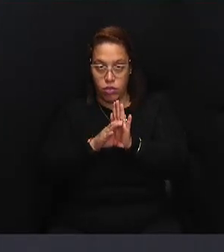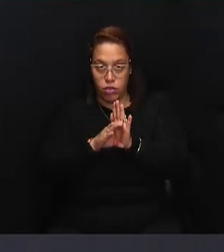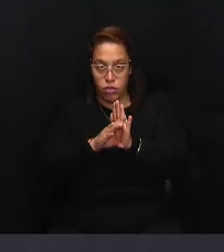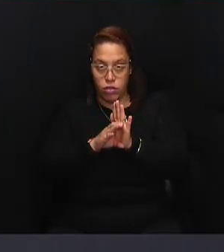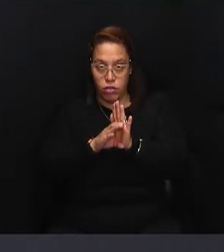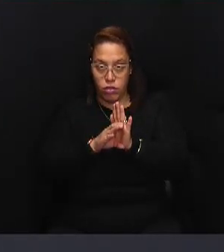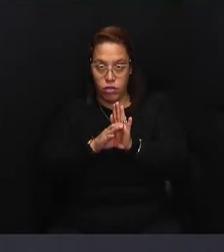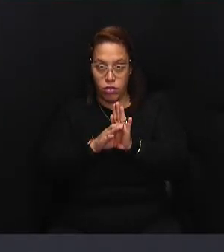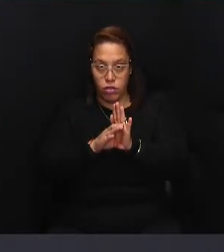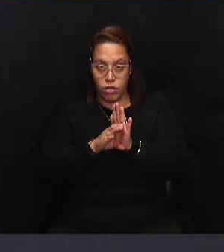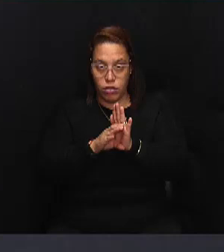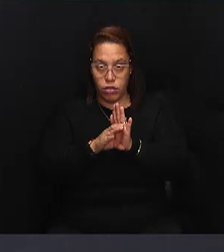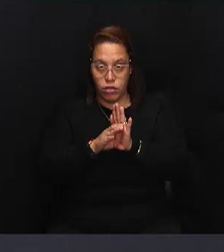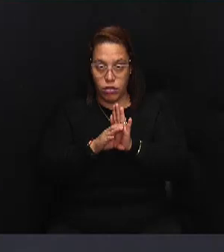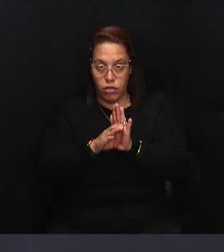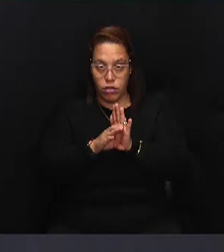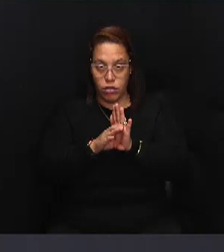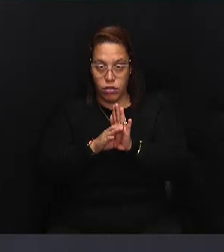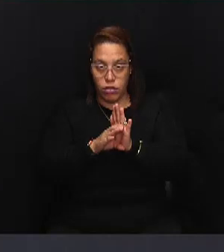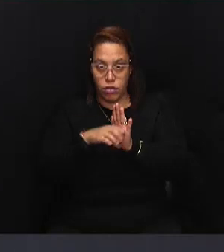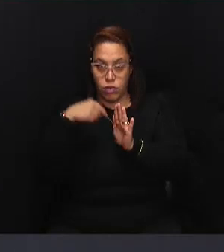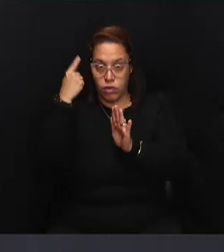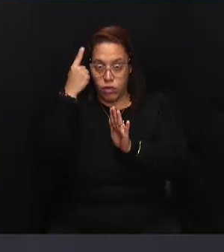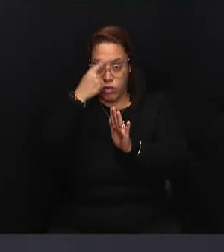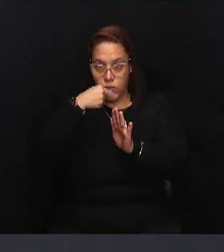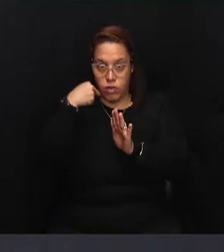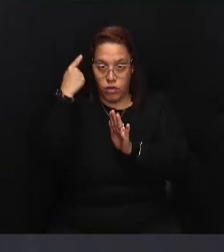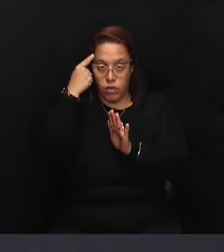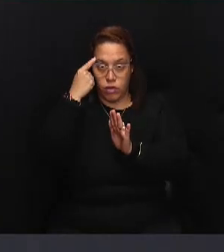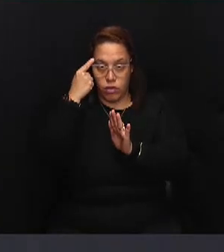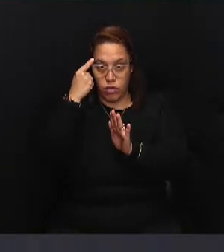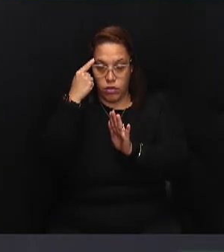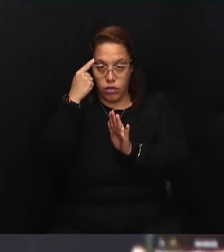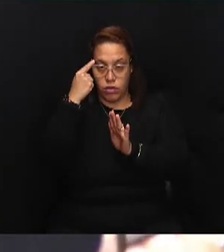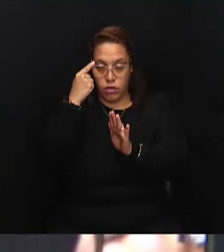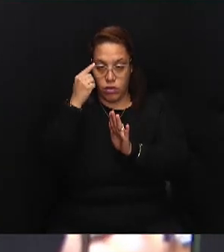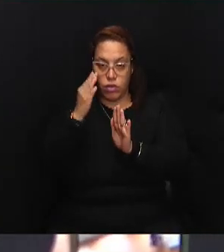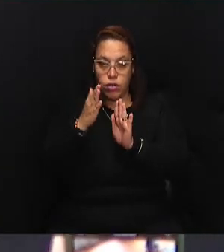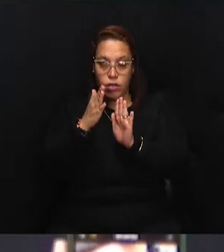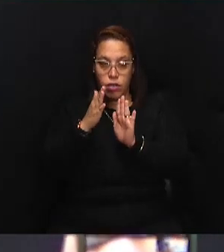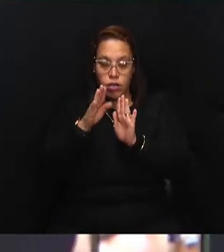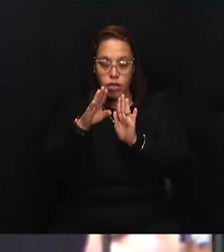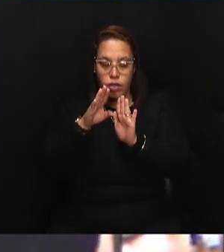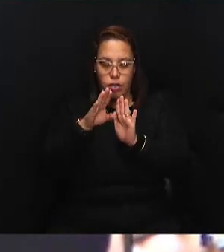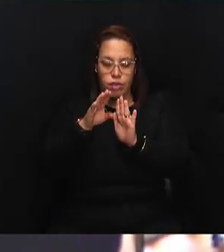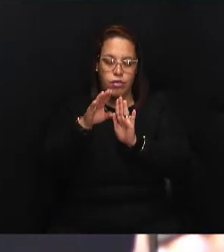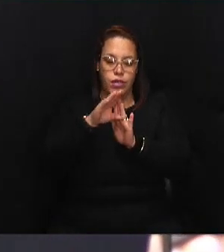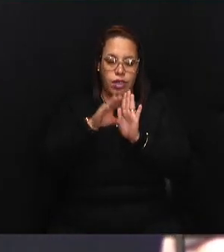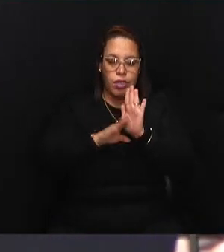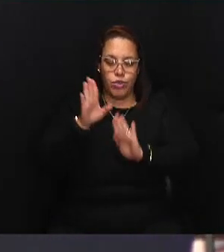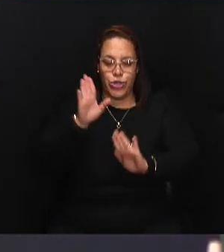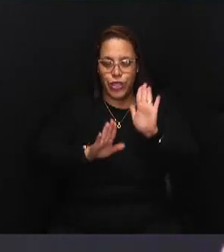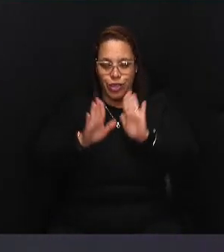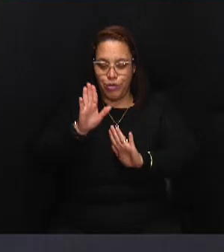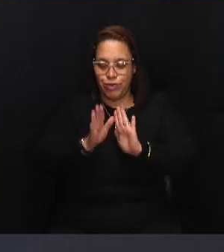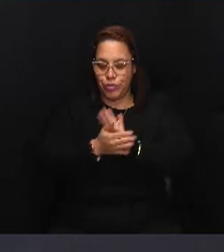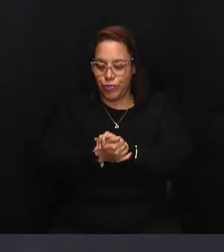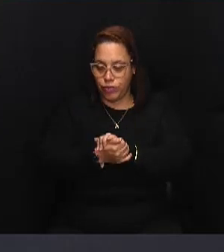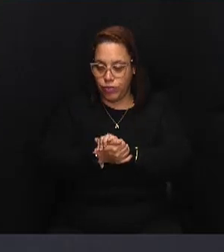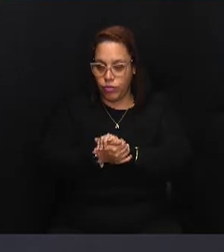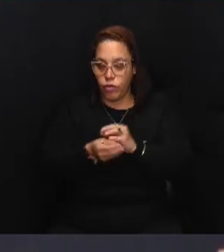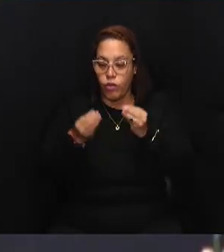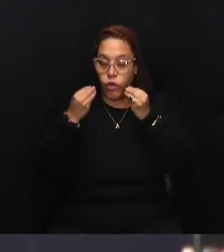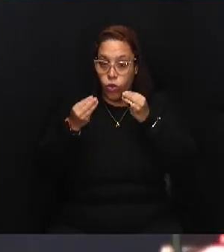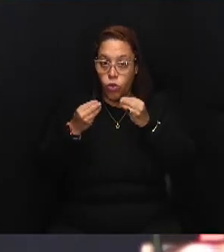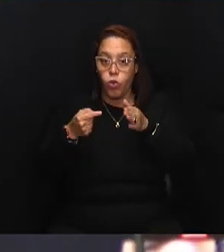nome do programa. Durante 1 hora nós debatemos previamente o assunto do idoso, especificamente sobre como fazer